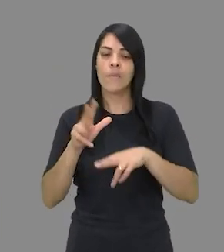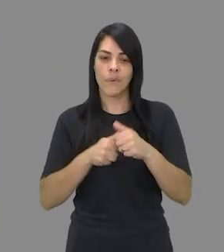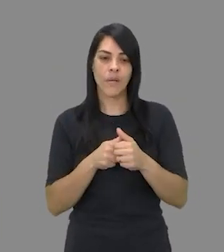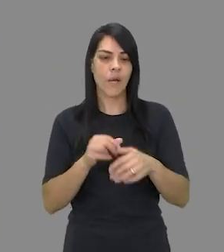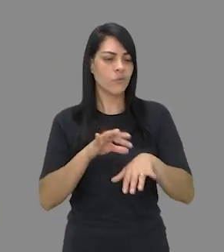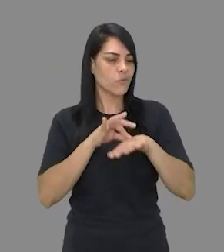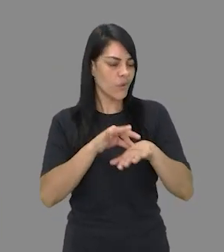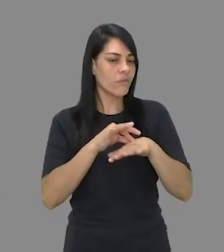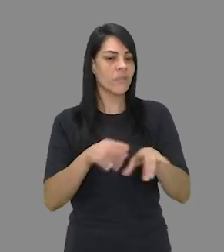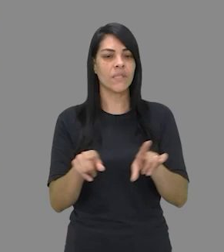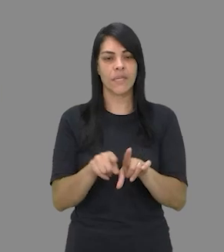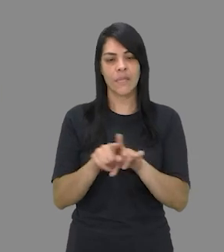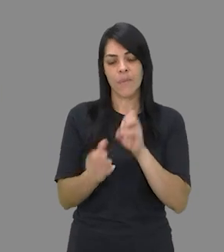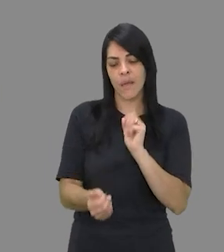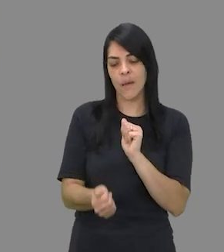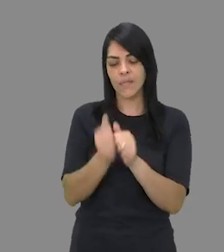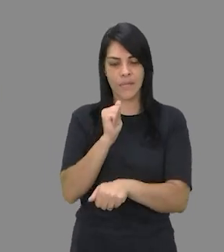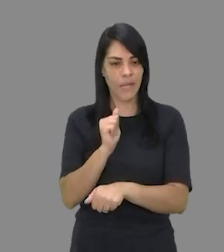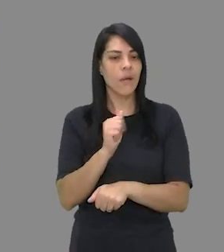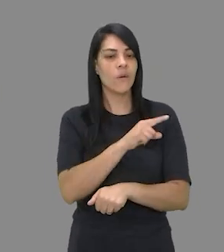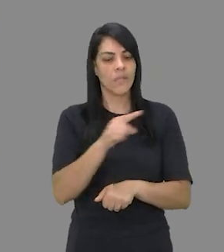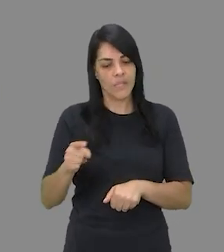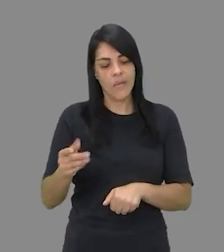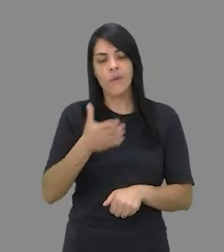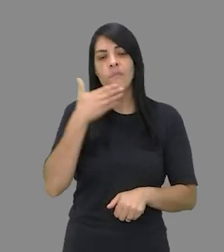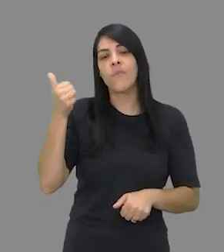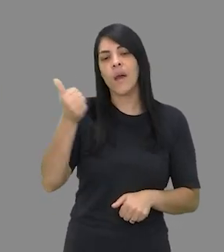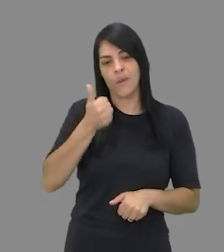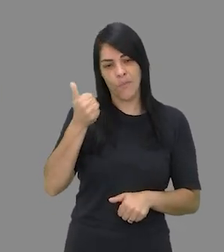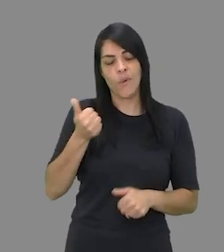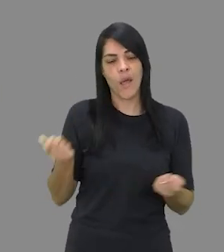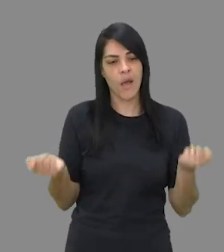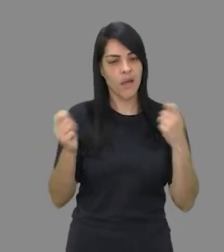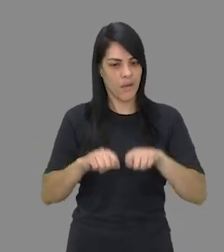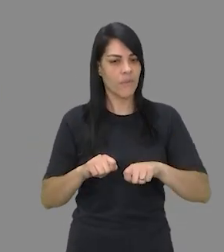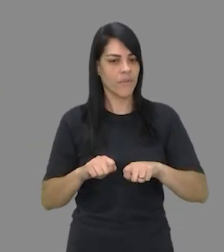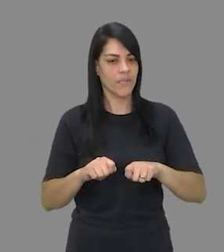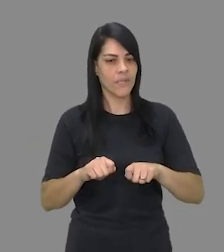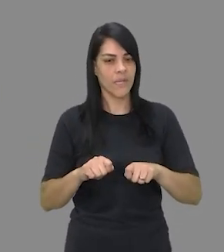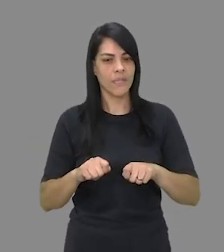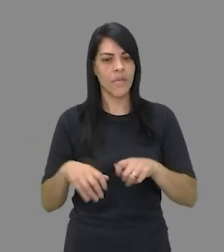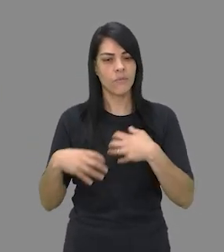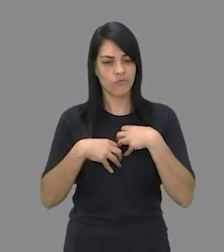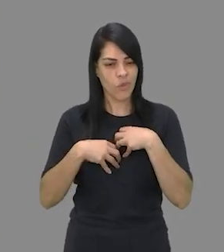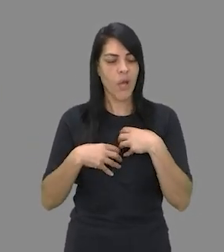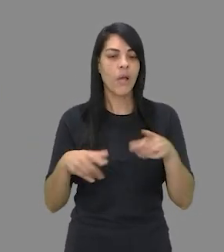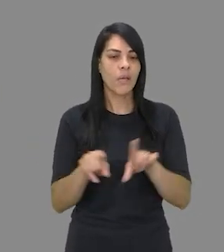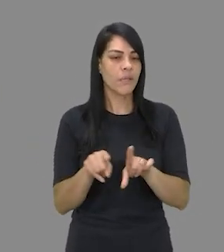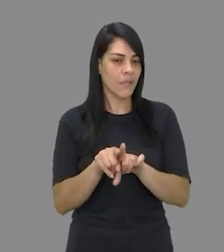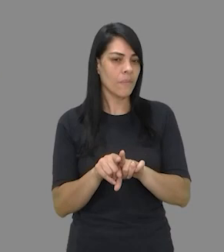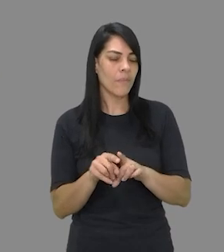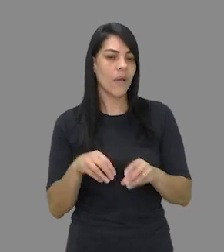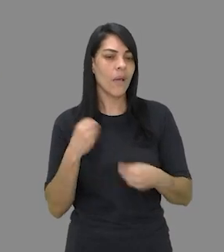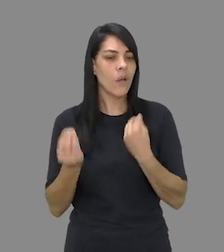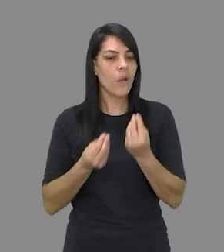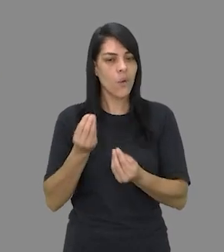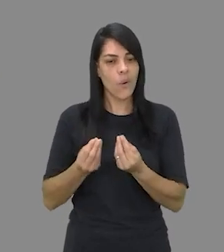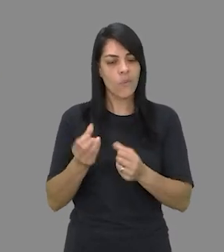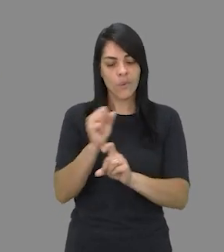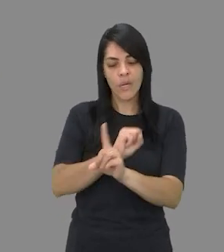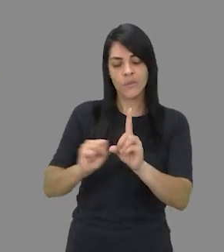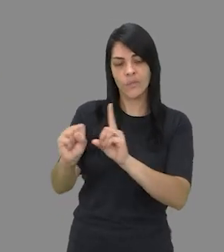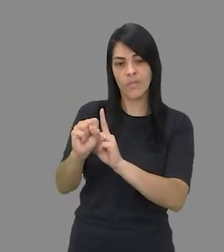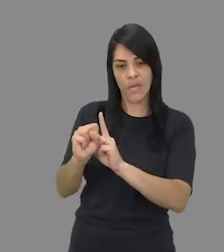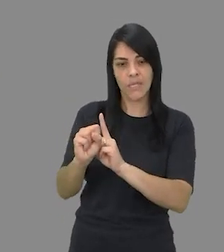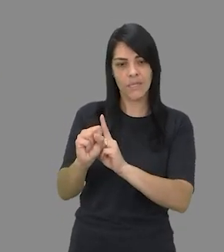porque aí você, como atleta, como jogador, você vai melhorar também as suas condições físicas, assim como as